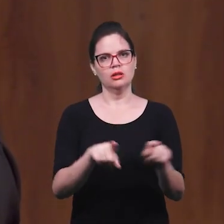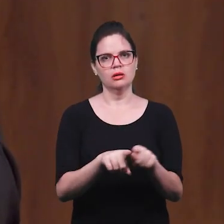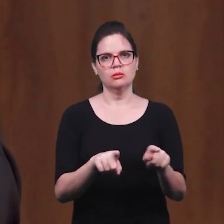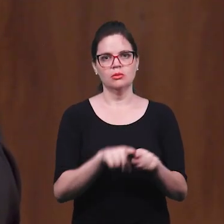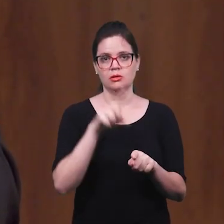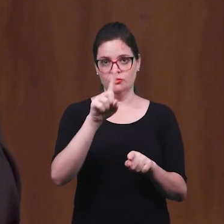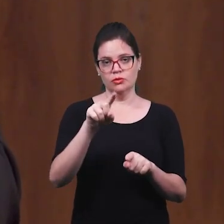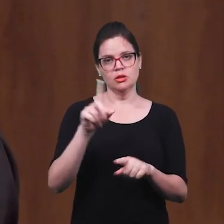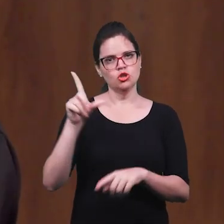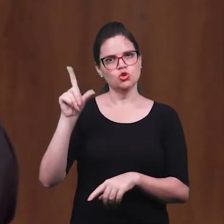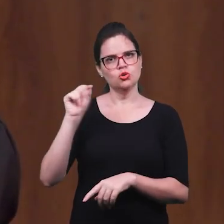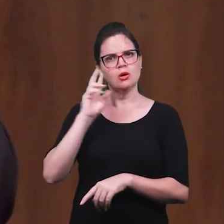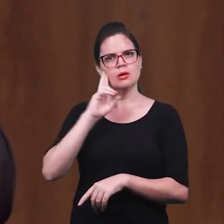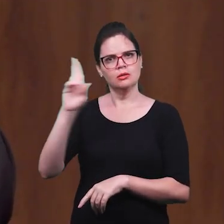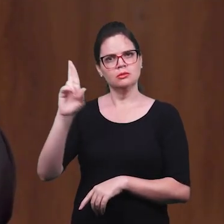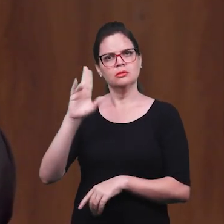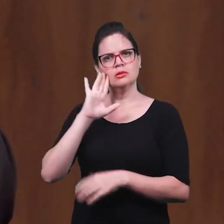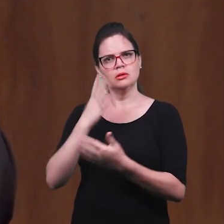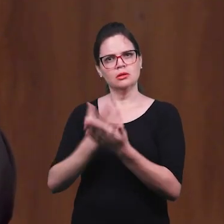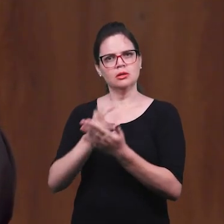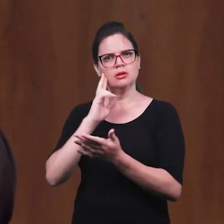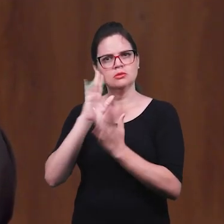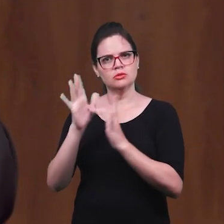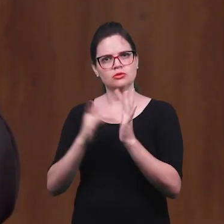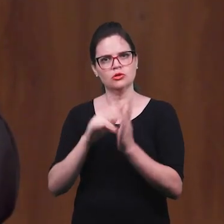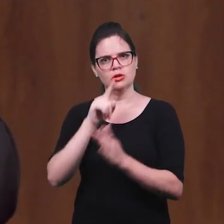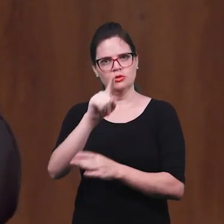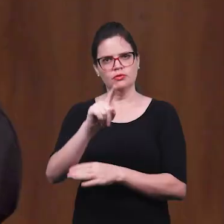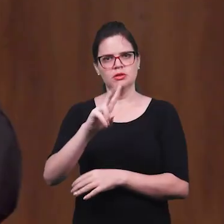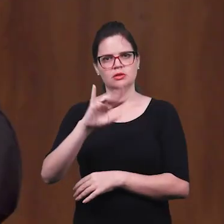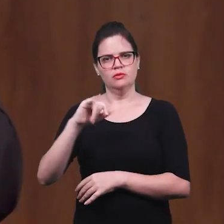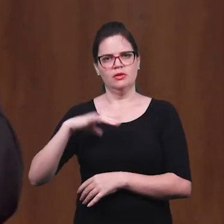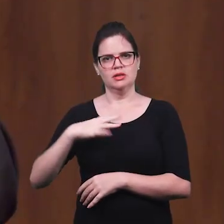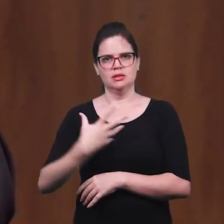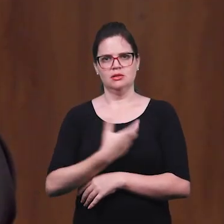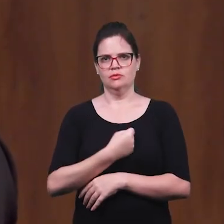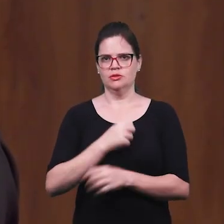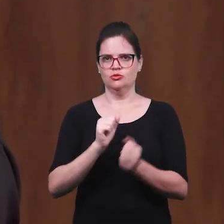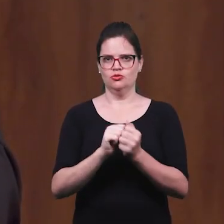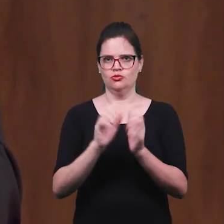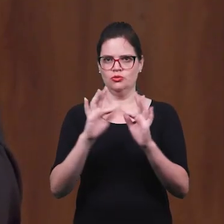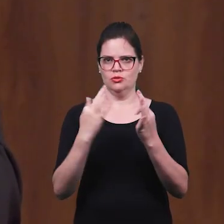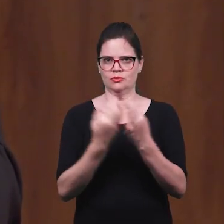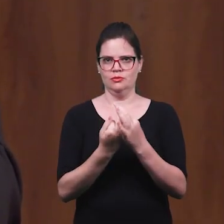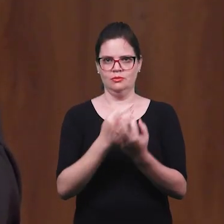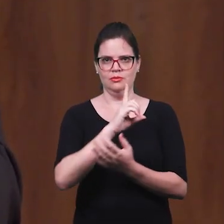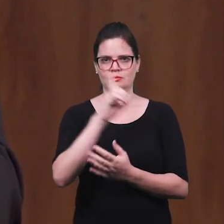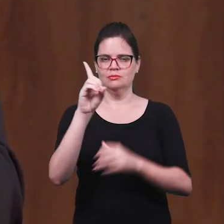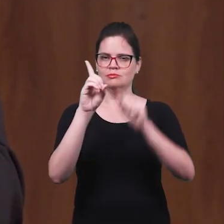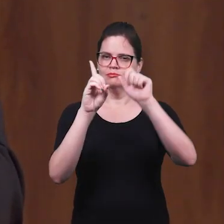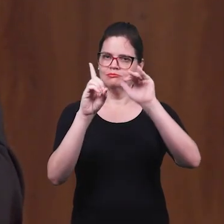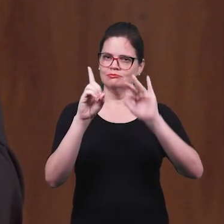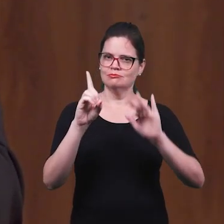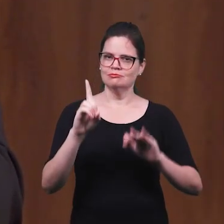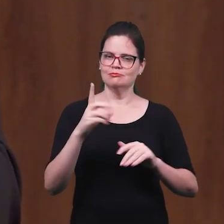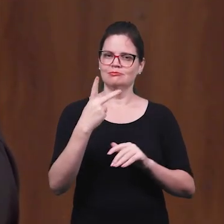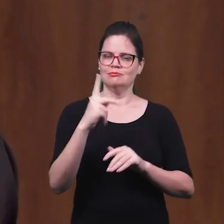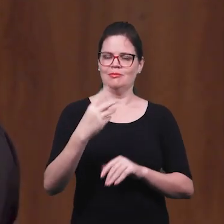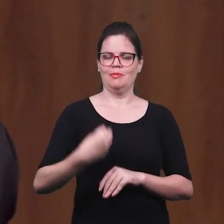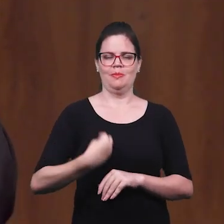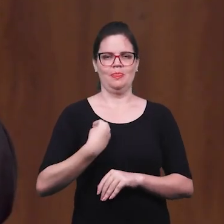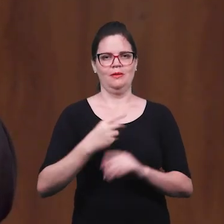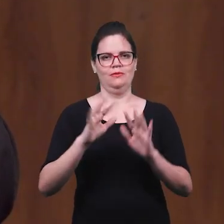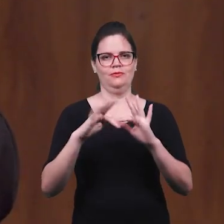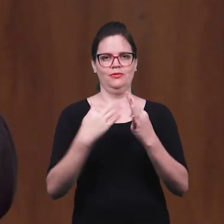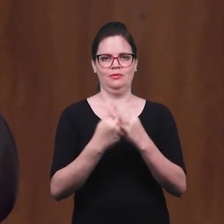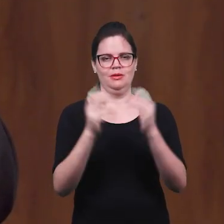Senhor, crê no Senhor Jesus e será salvo tu e a tua casa. Que Deus te abençoe, que